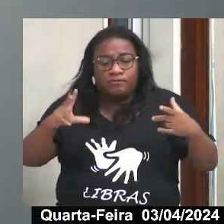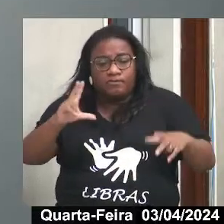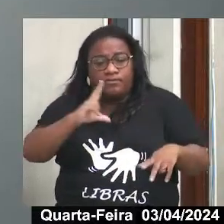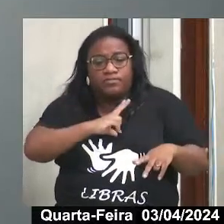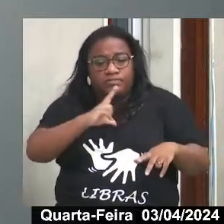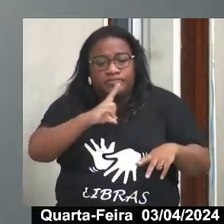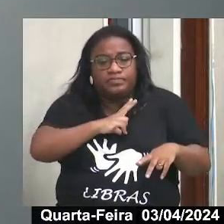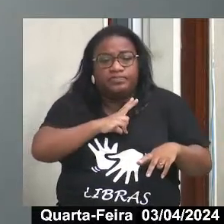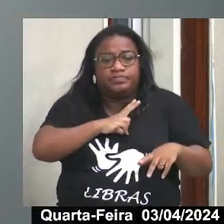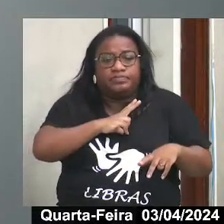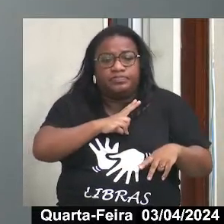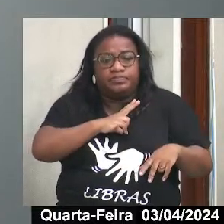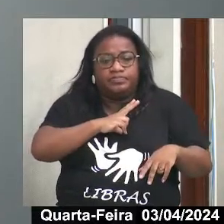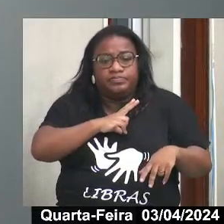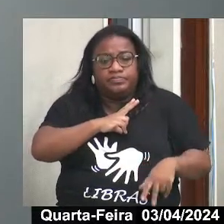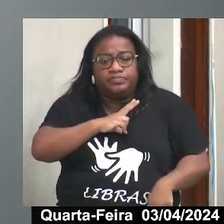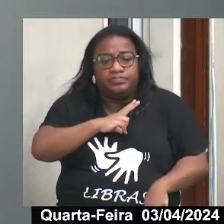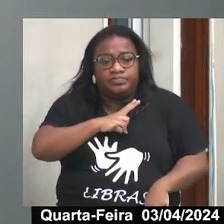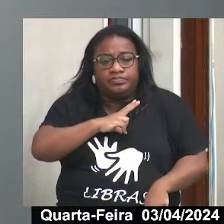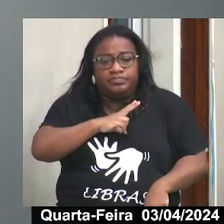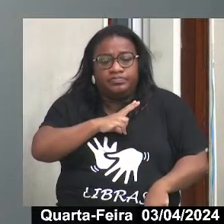pessoais.